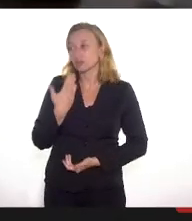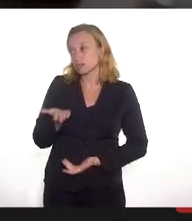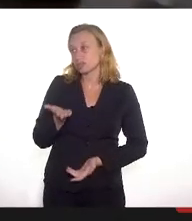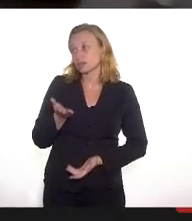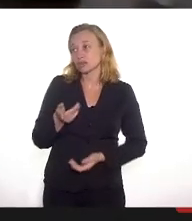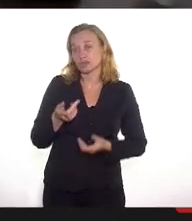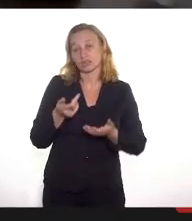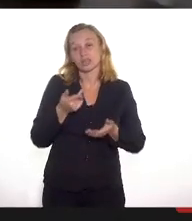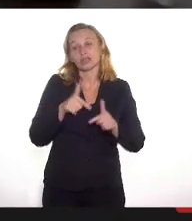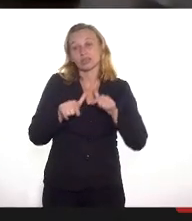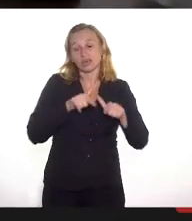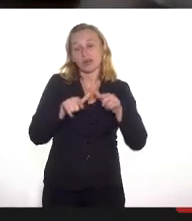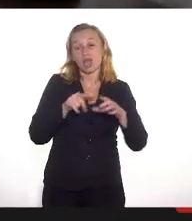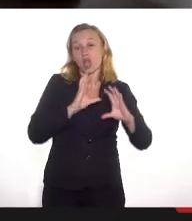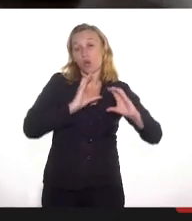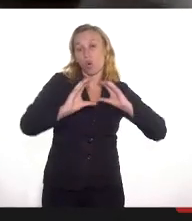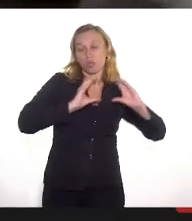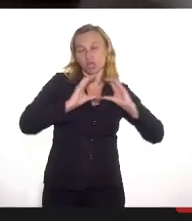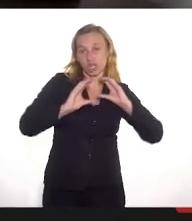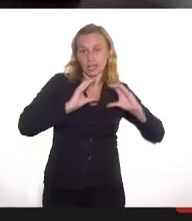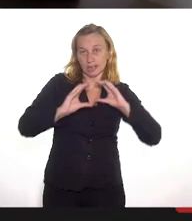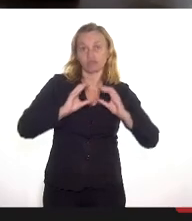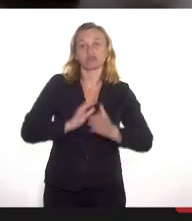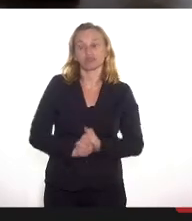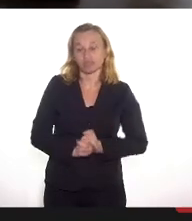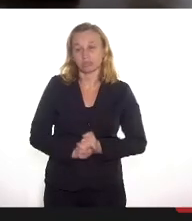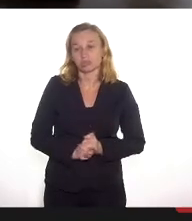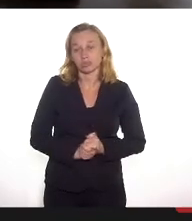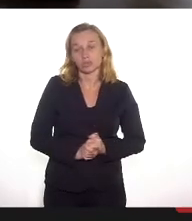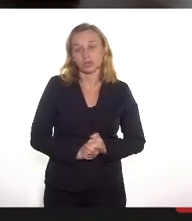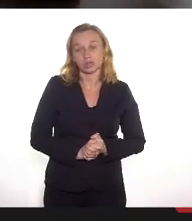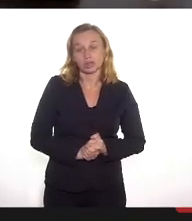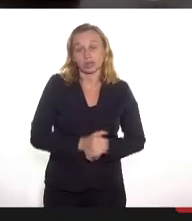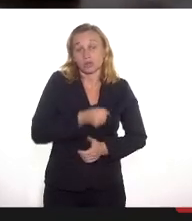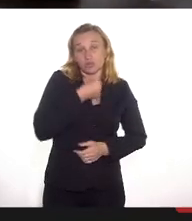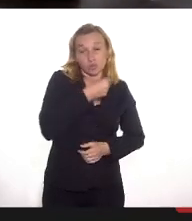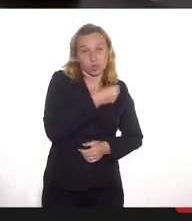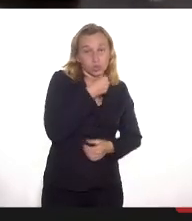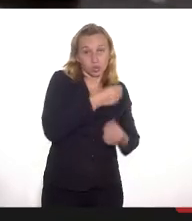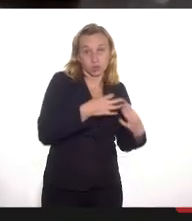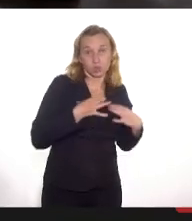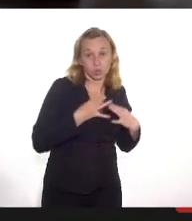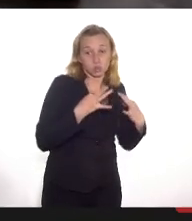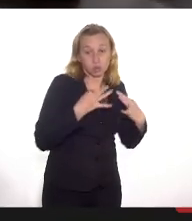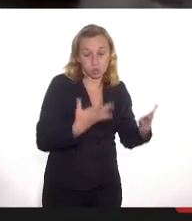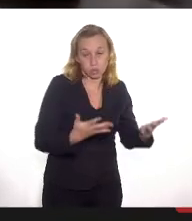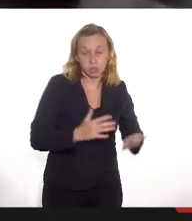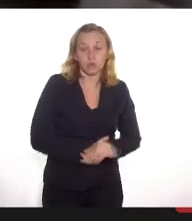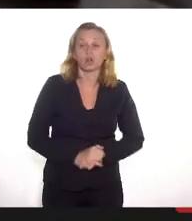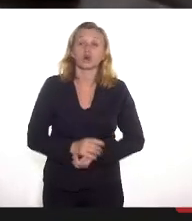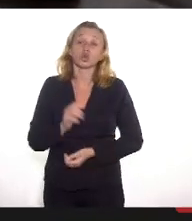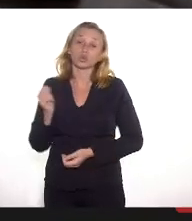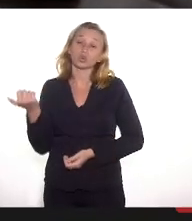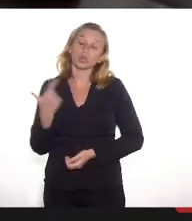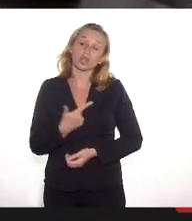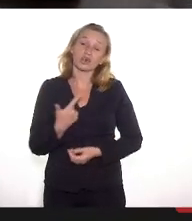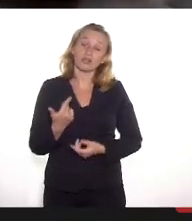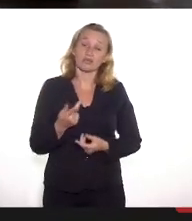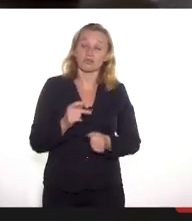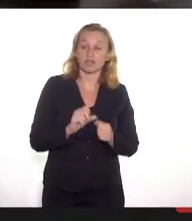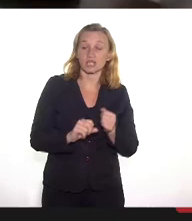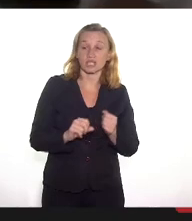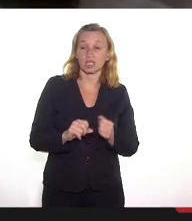tentar fazer trabalhar uma comunicação mesmo que espontânea vontade não tem custo por ver não quer fazer campanha